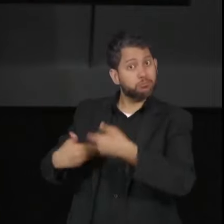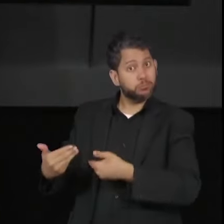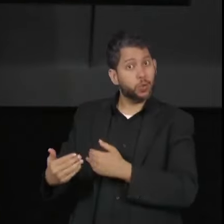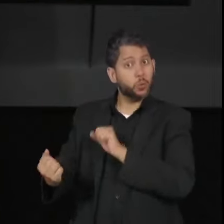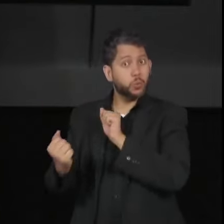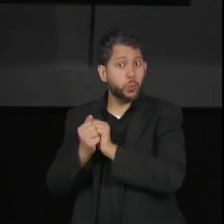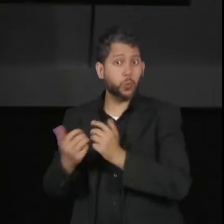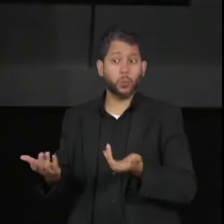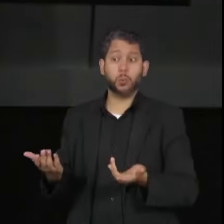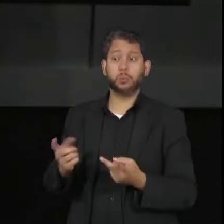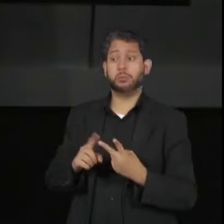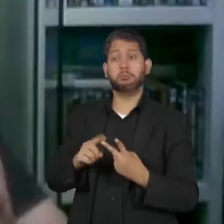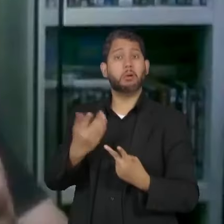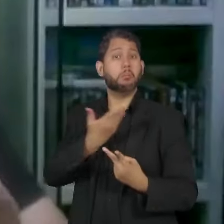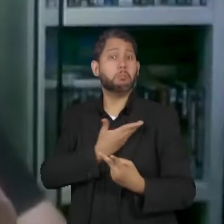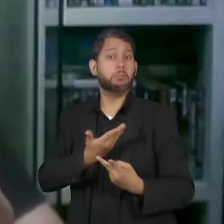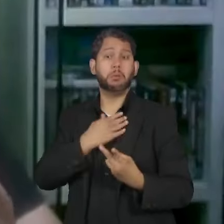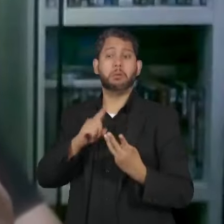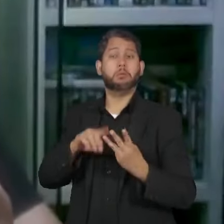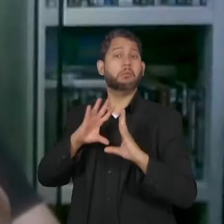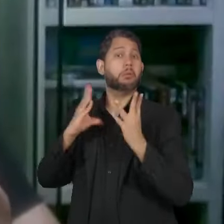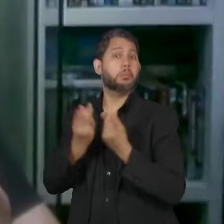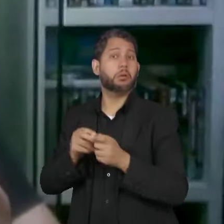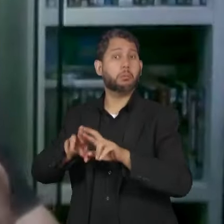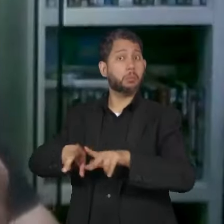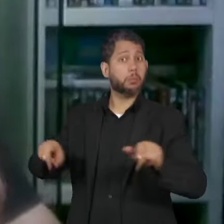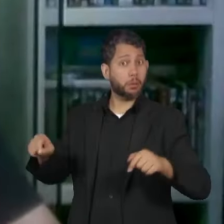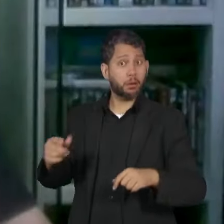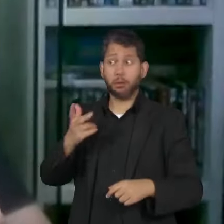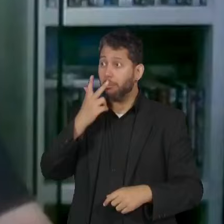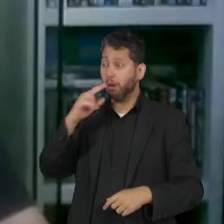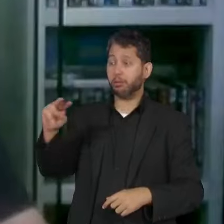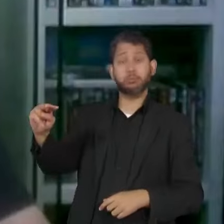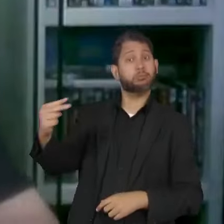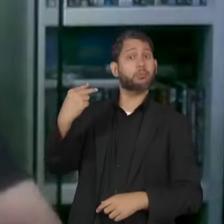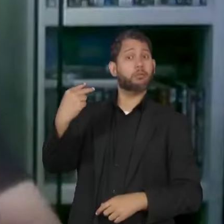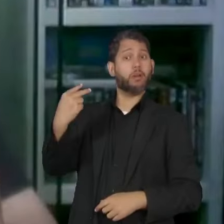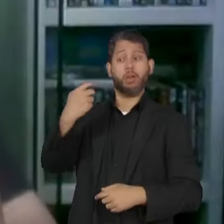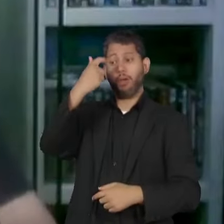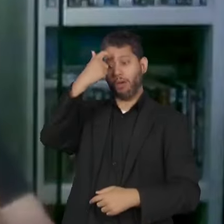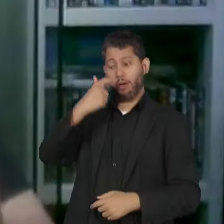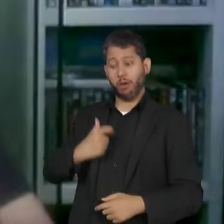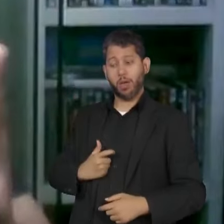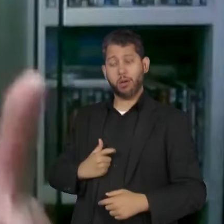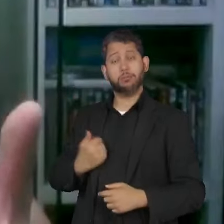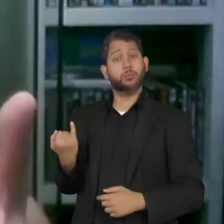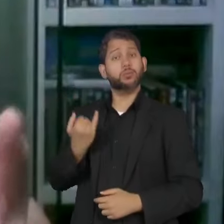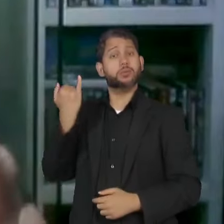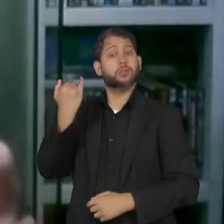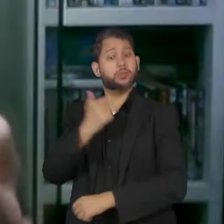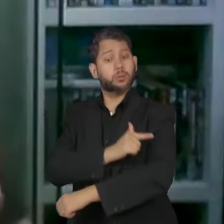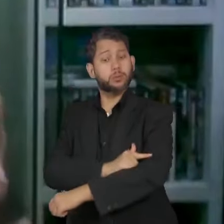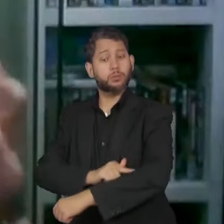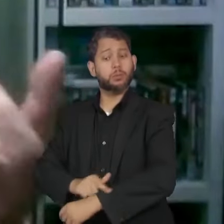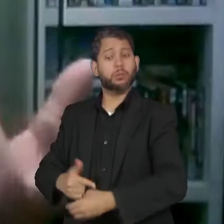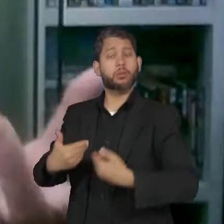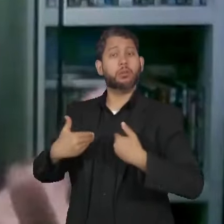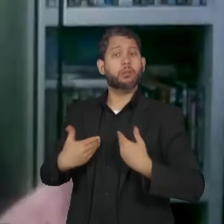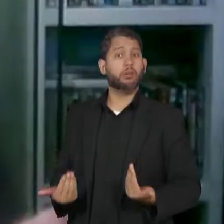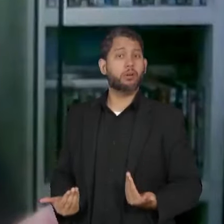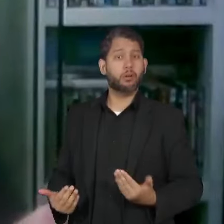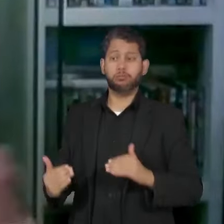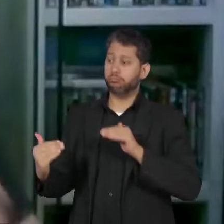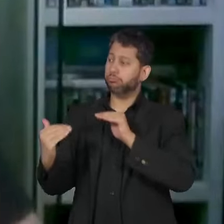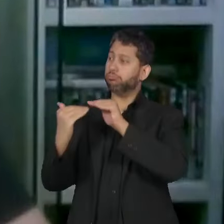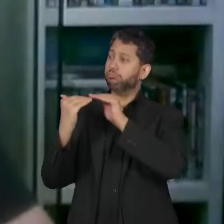do nosso círculo de convivência, promove essa pessoa ao seu lugar de destaque, ao seu lugar verdadeiro, que é o lugar de um